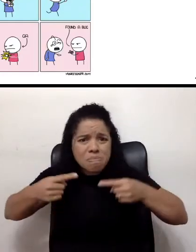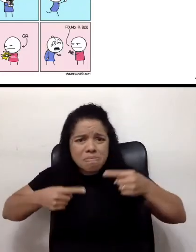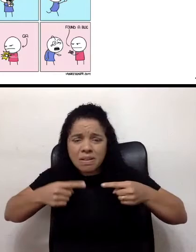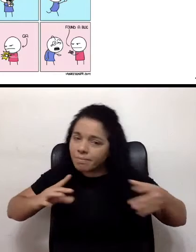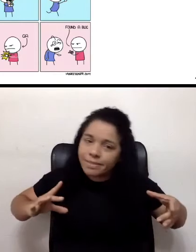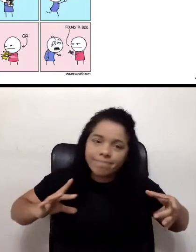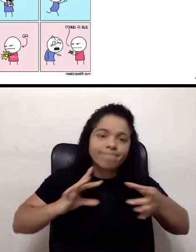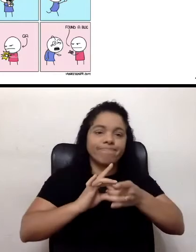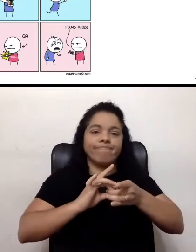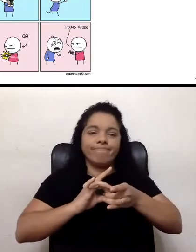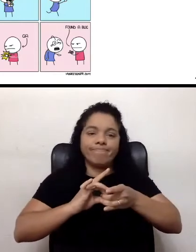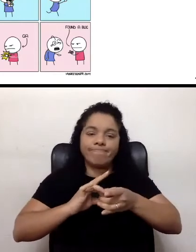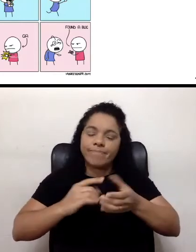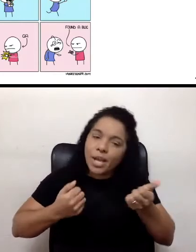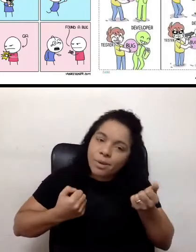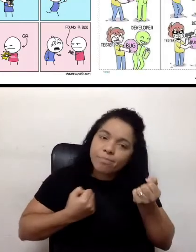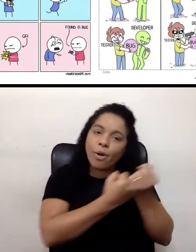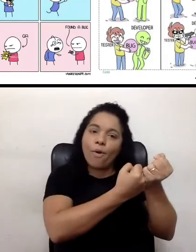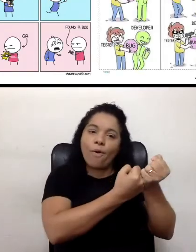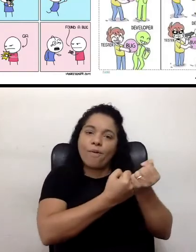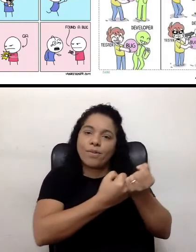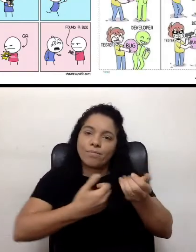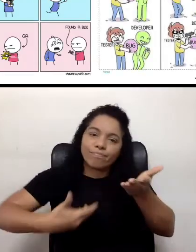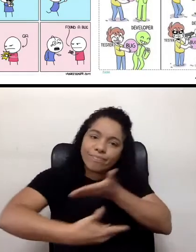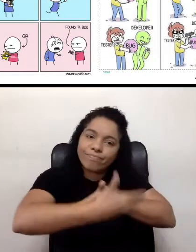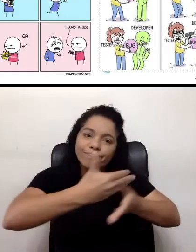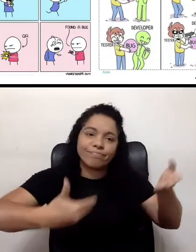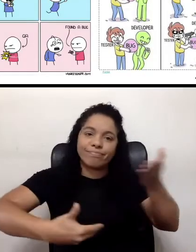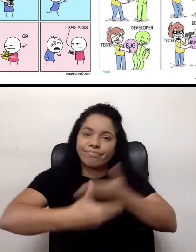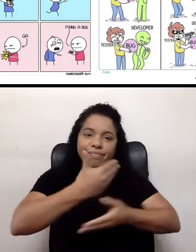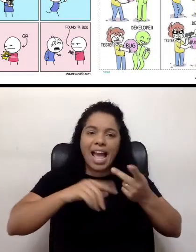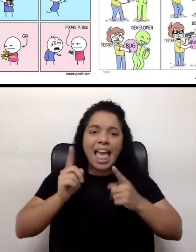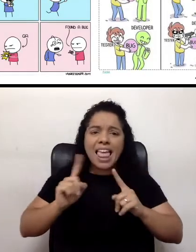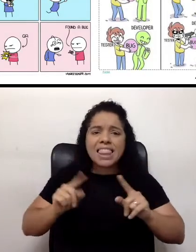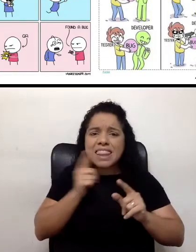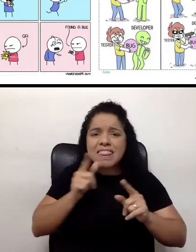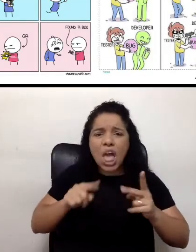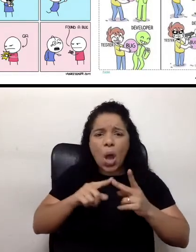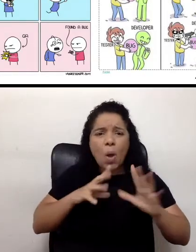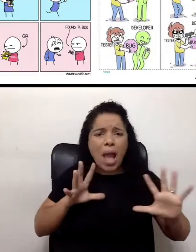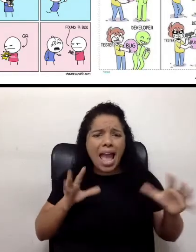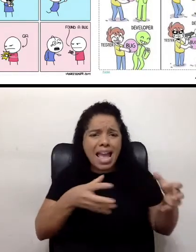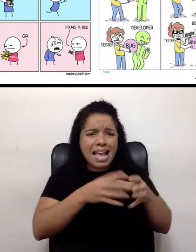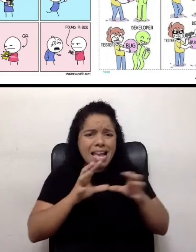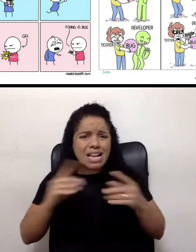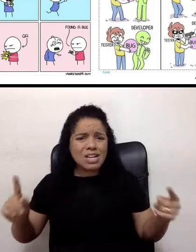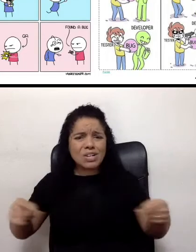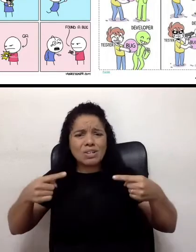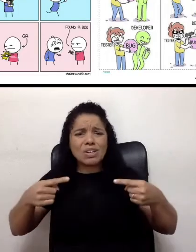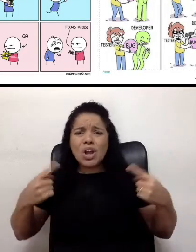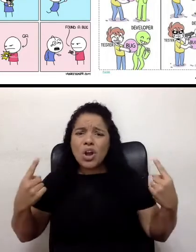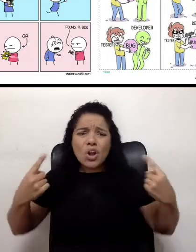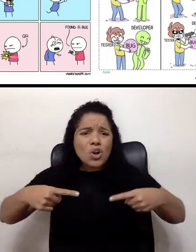uma construção, e não uma briga, não Batman versus Coringa. Deveria ser